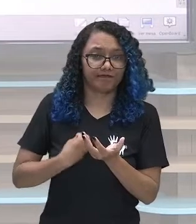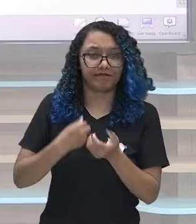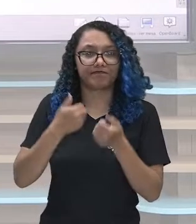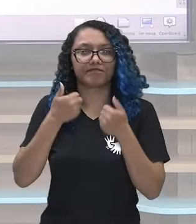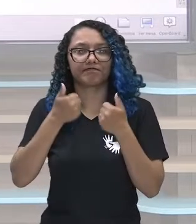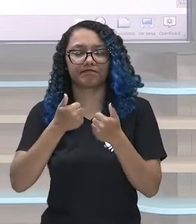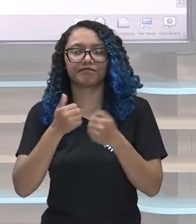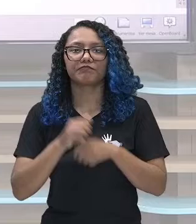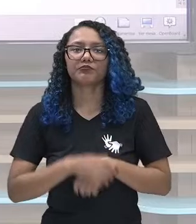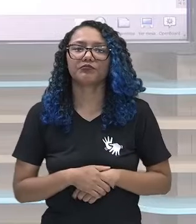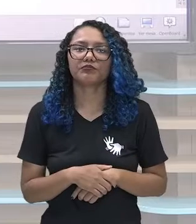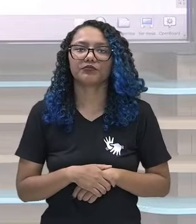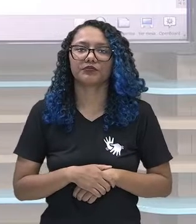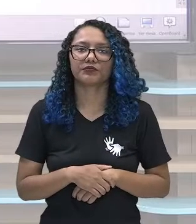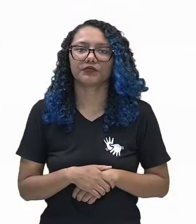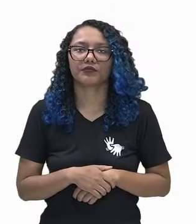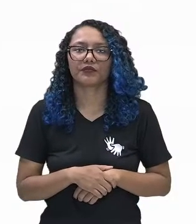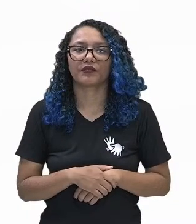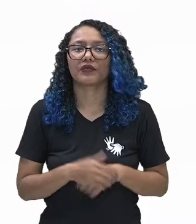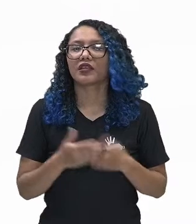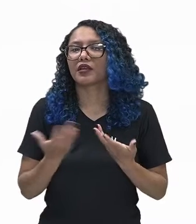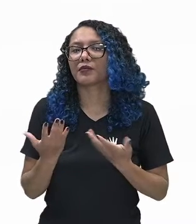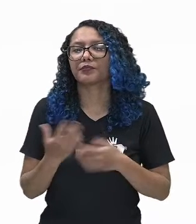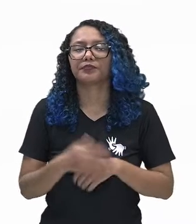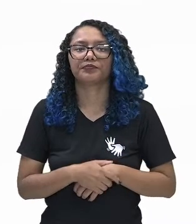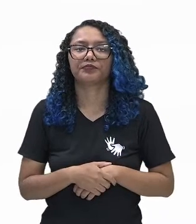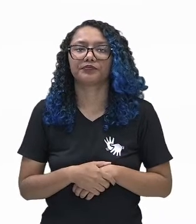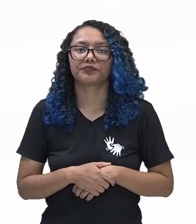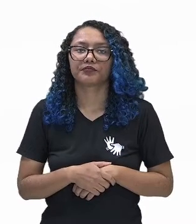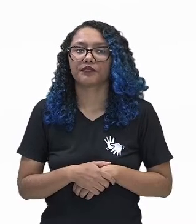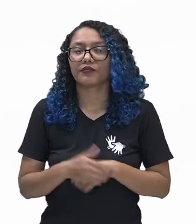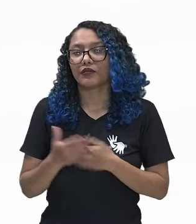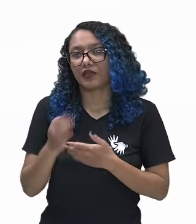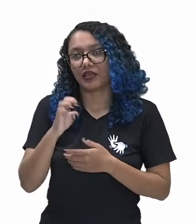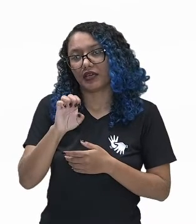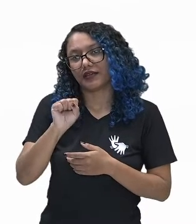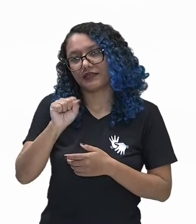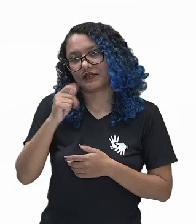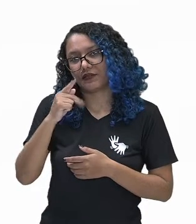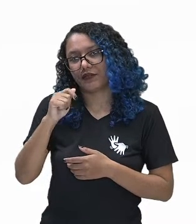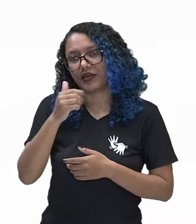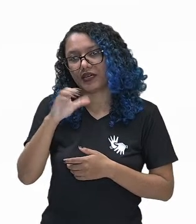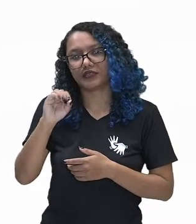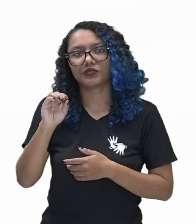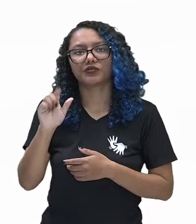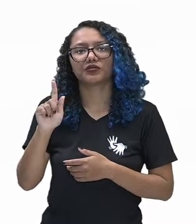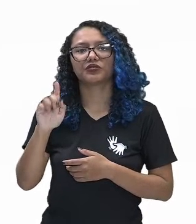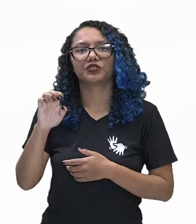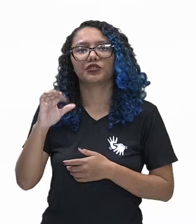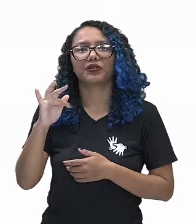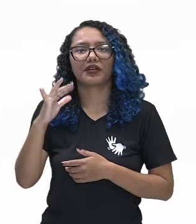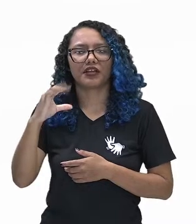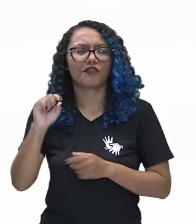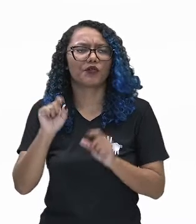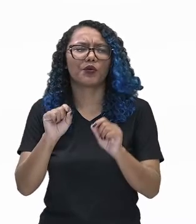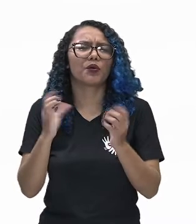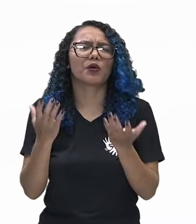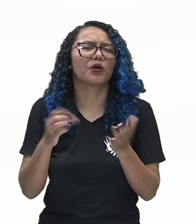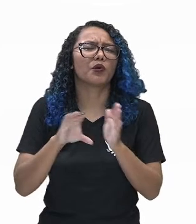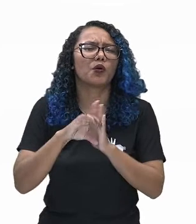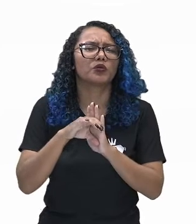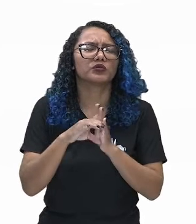aí nós temos, olha, o espaço geográfico. E aí nós vamos observar o que seria. Eu trouxe aí para vocês